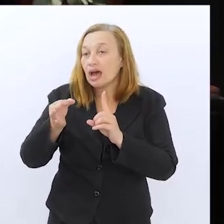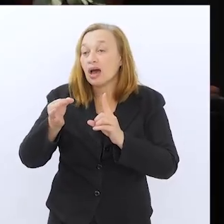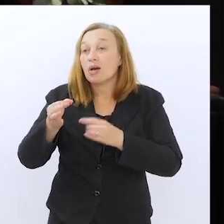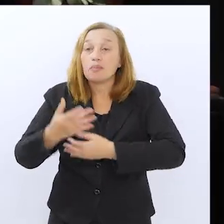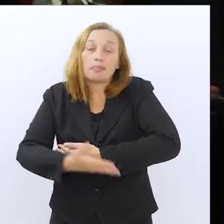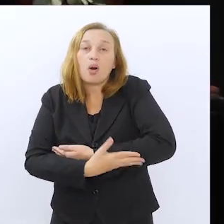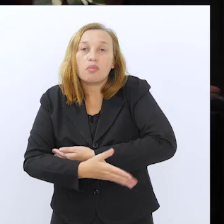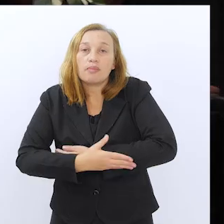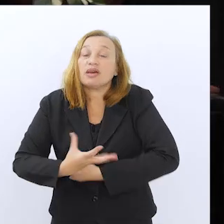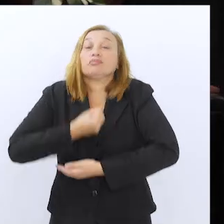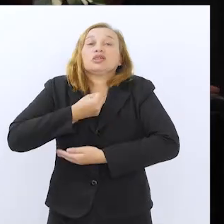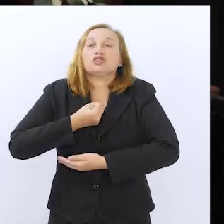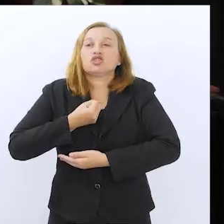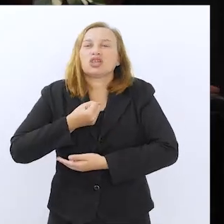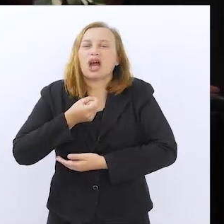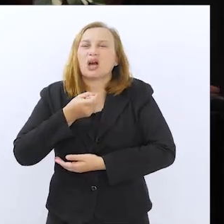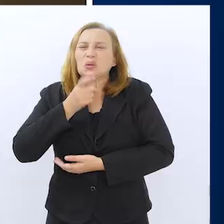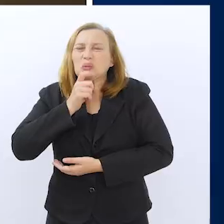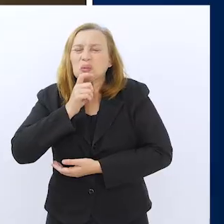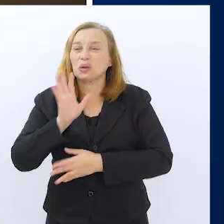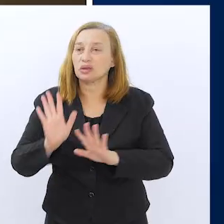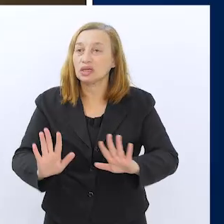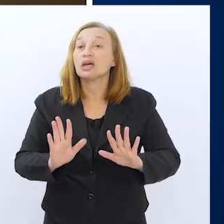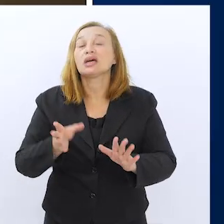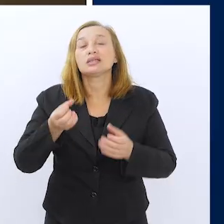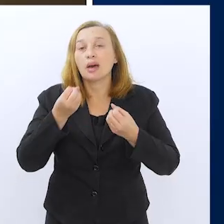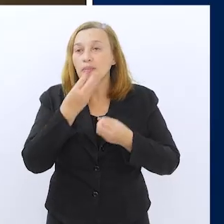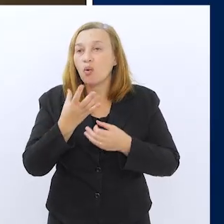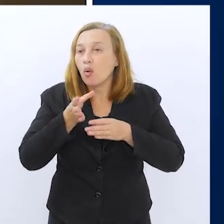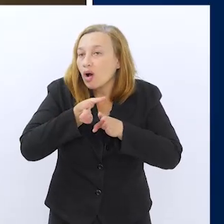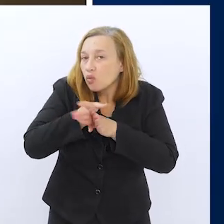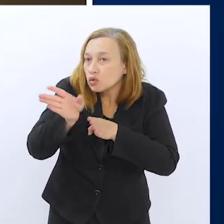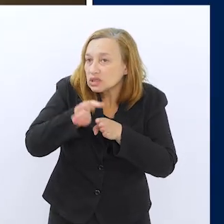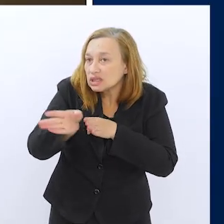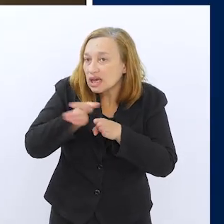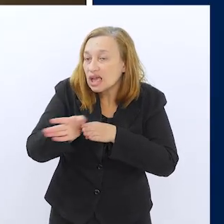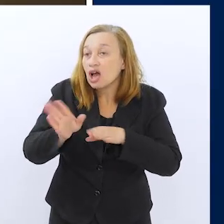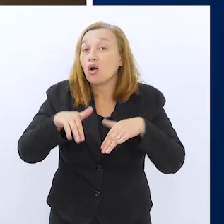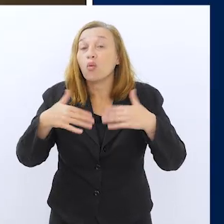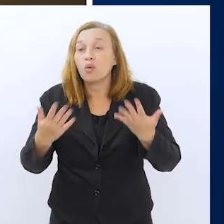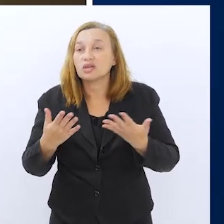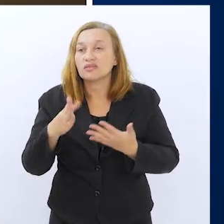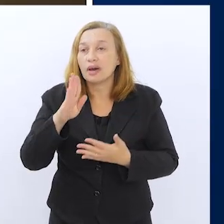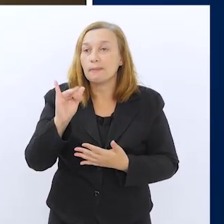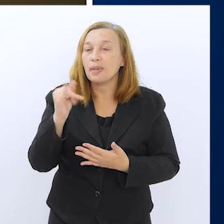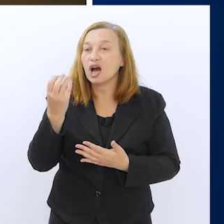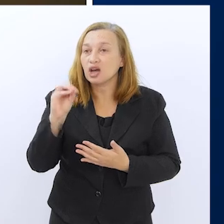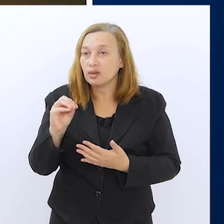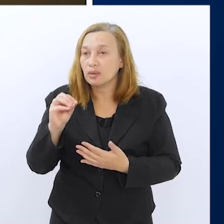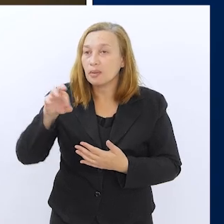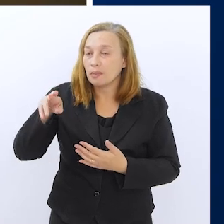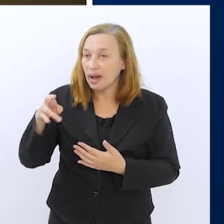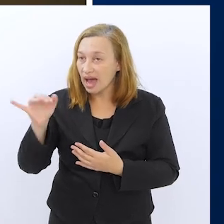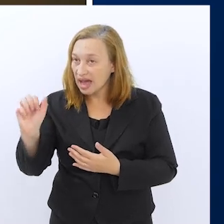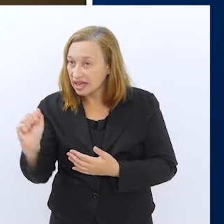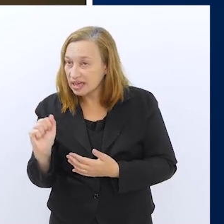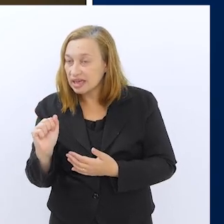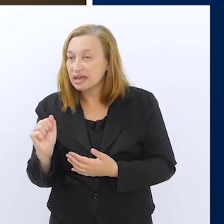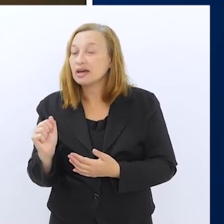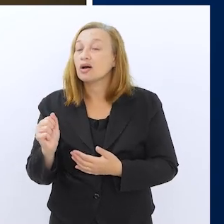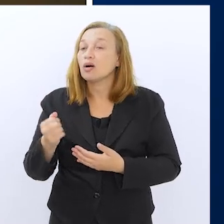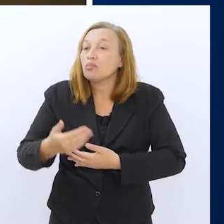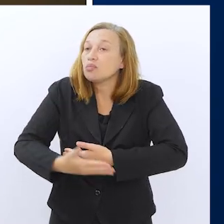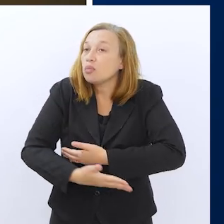um susto com aquele líquido gelado, né? Exatamente. Assim, é sempre bom orientar que quando você faz um banho-maria, para